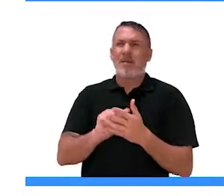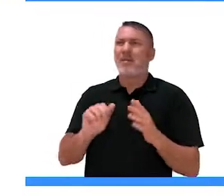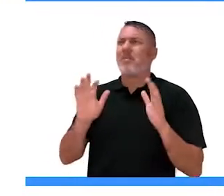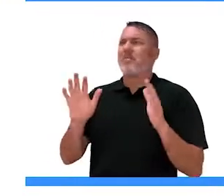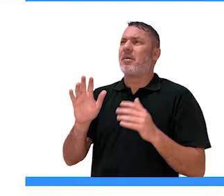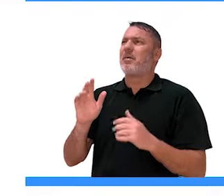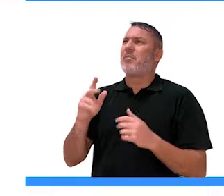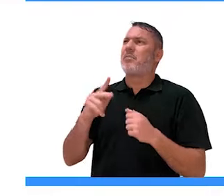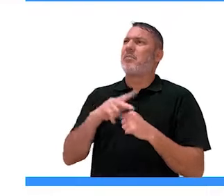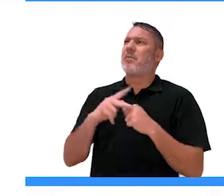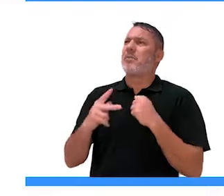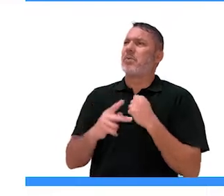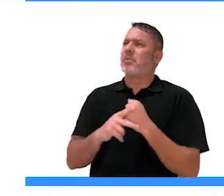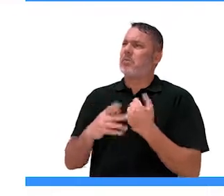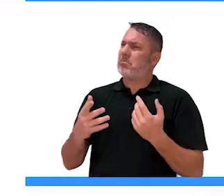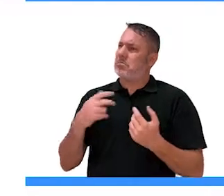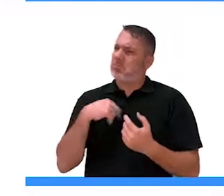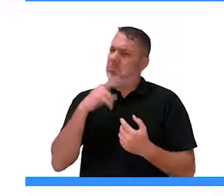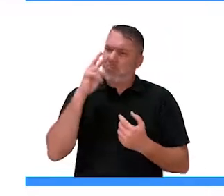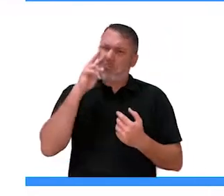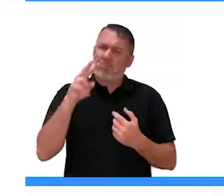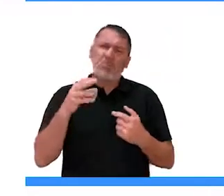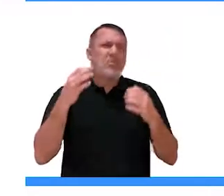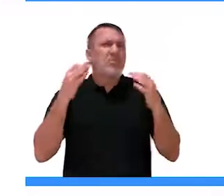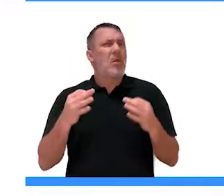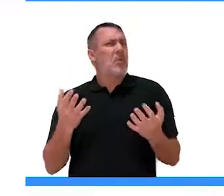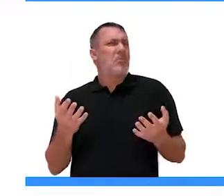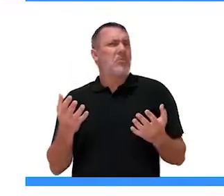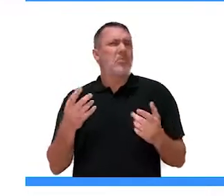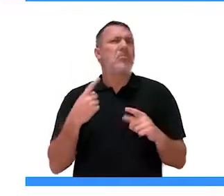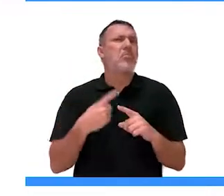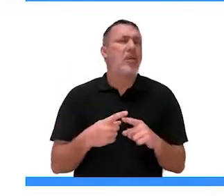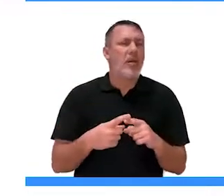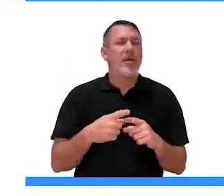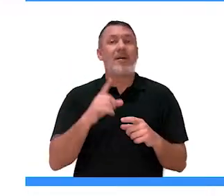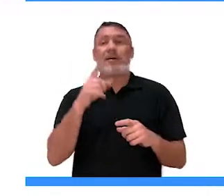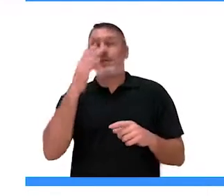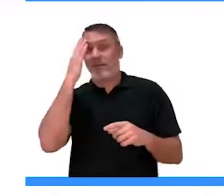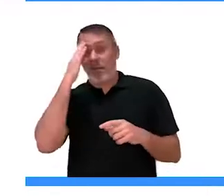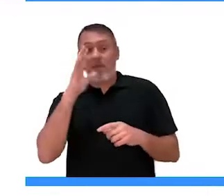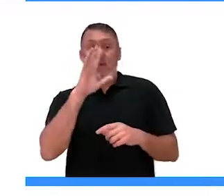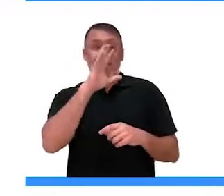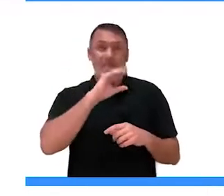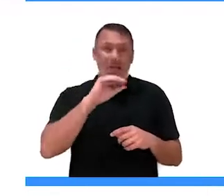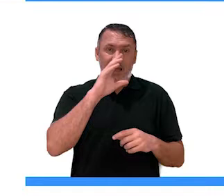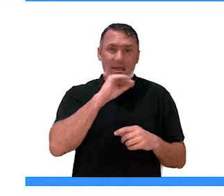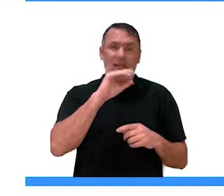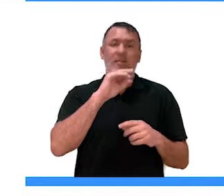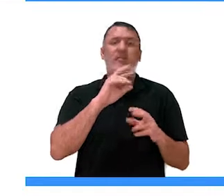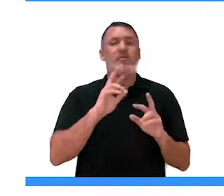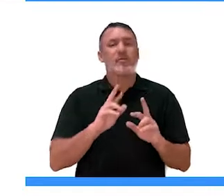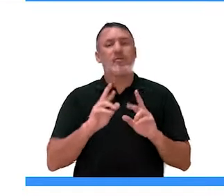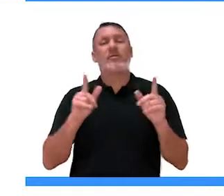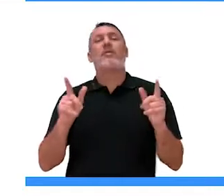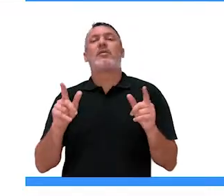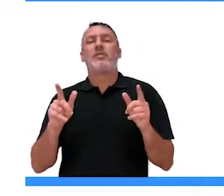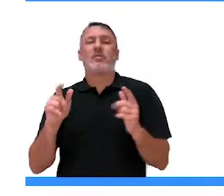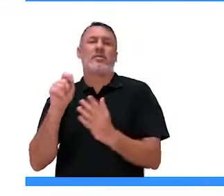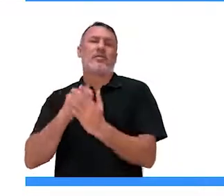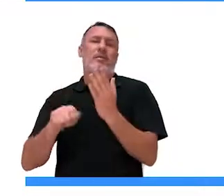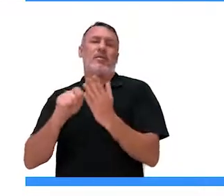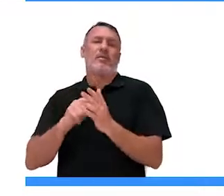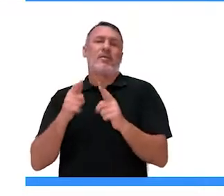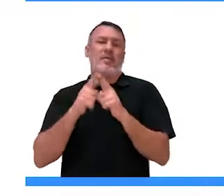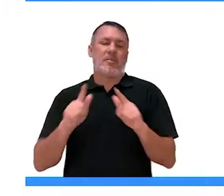que preposição? Eu falo assim. Pois é, mas o jeito que a gente fala não quer dizer que seja o que a gramática solicita. Então,